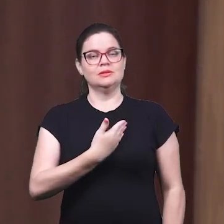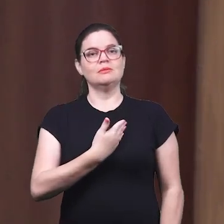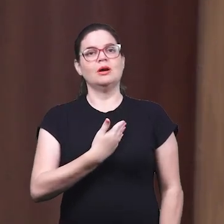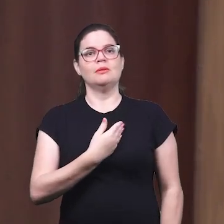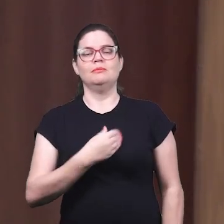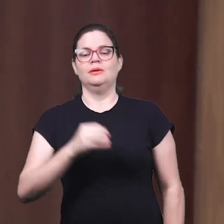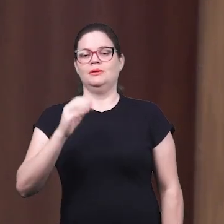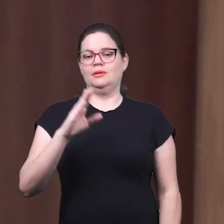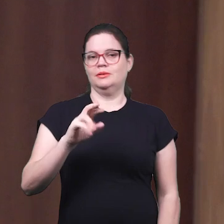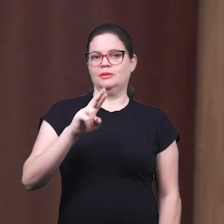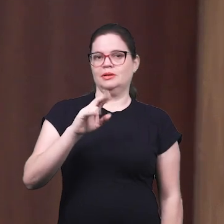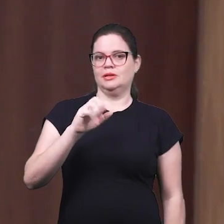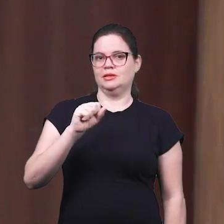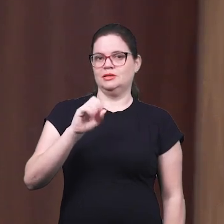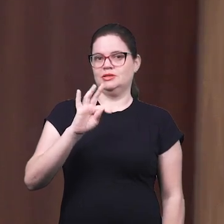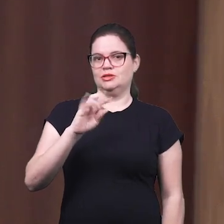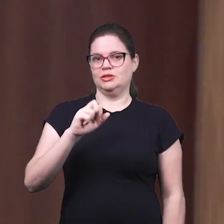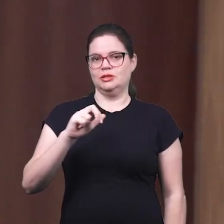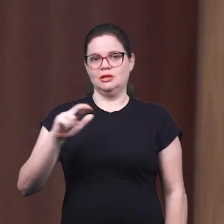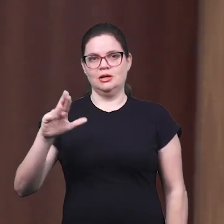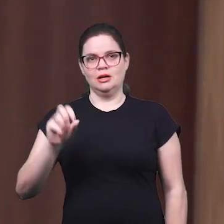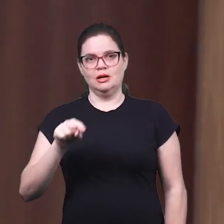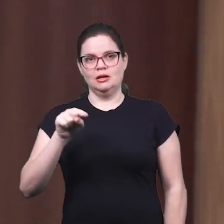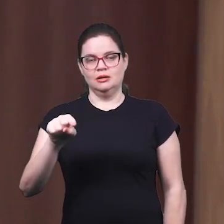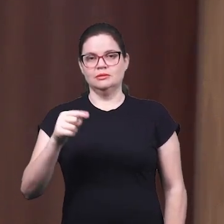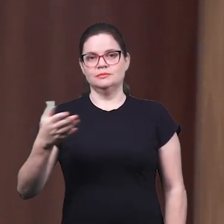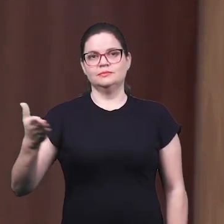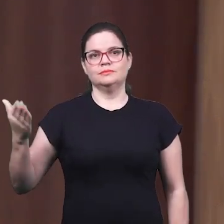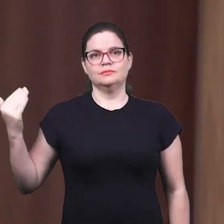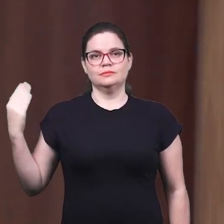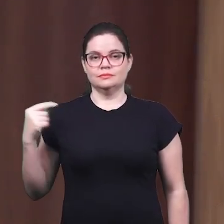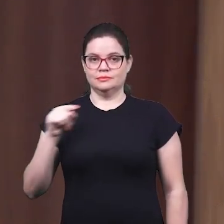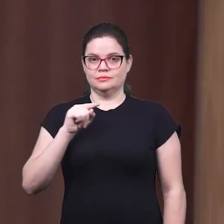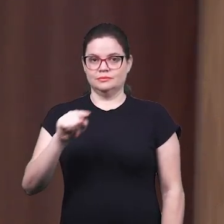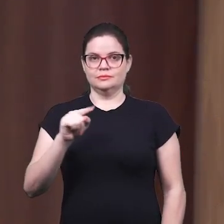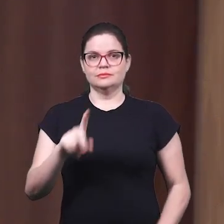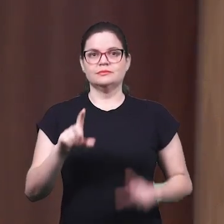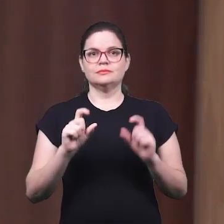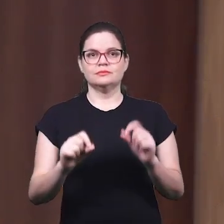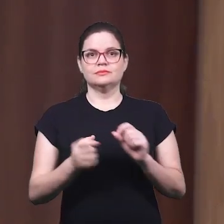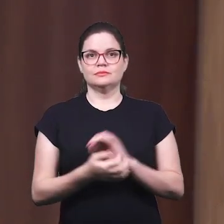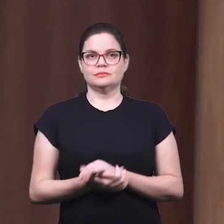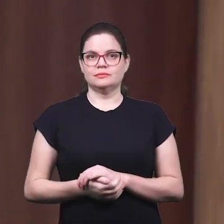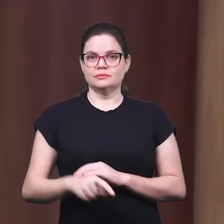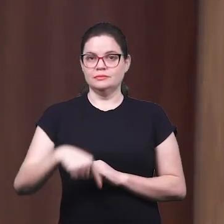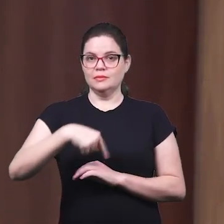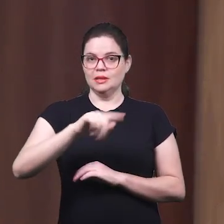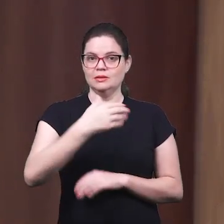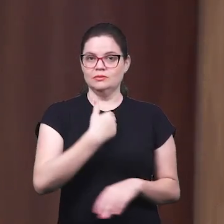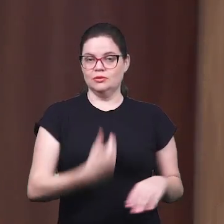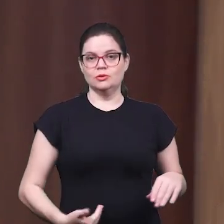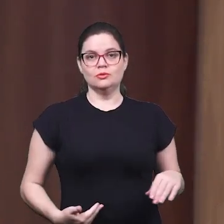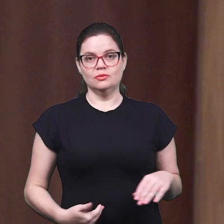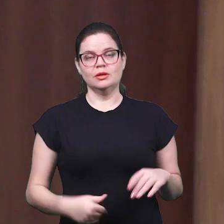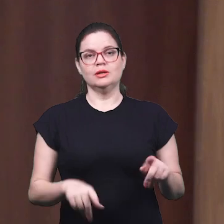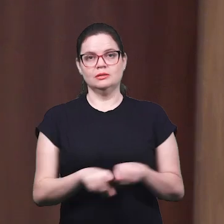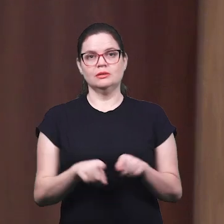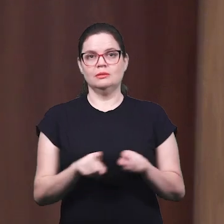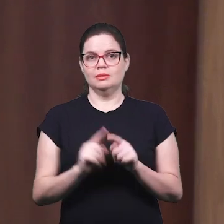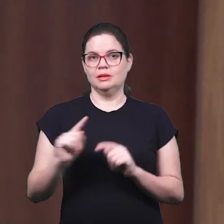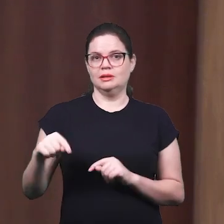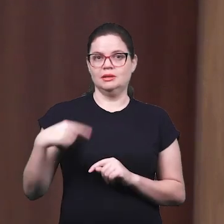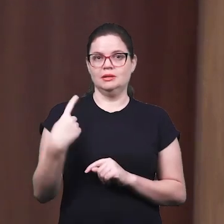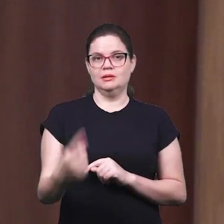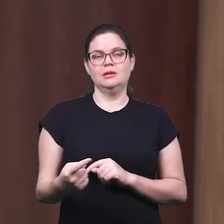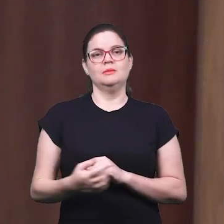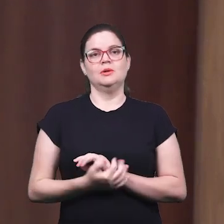de Lopes Filho, que na época, ele era chefe do gabinete do Jones. Quando ele foi governador, aí fizemos amizade particular.